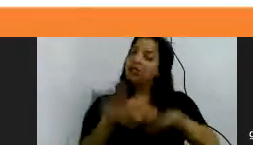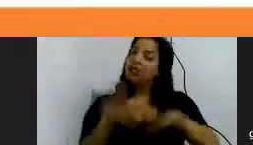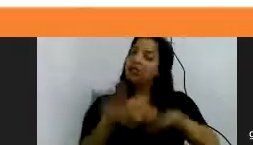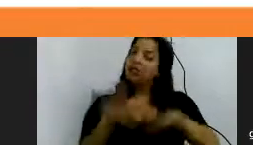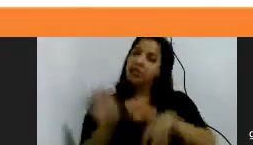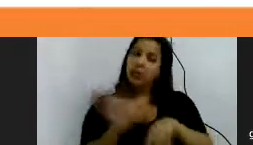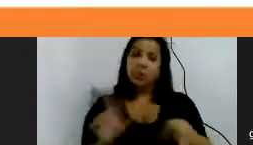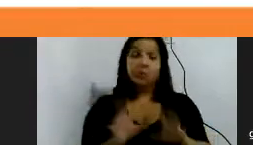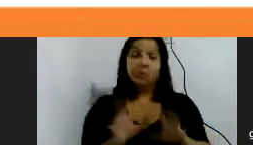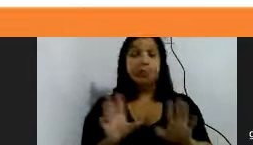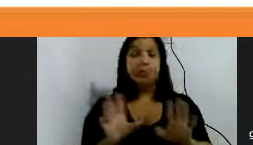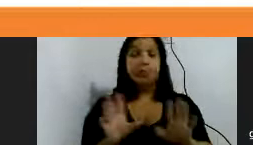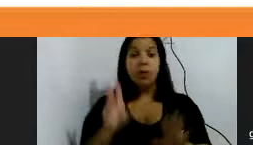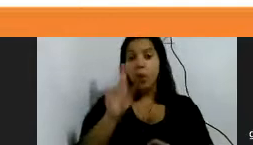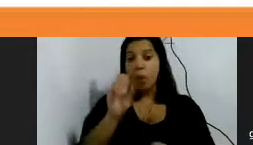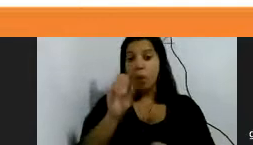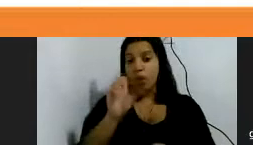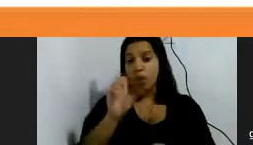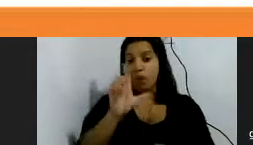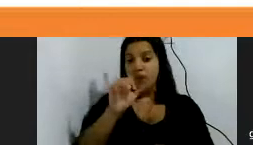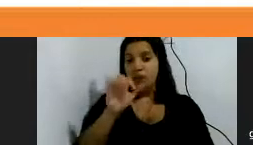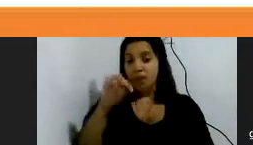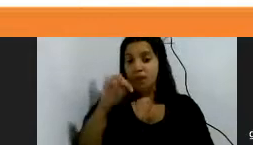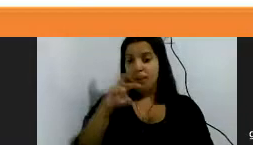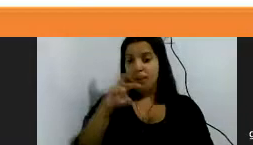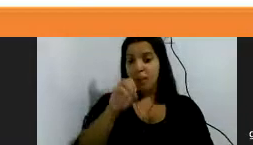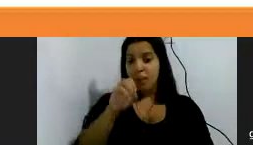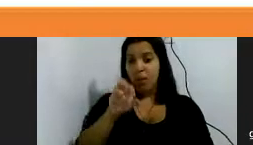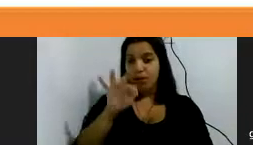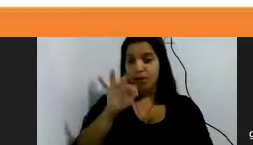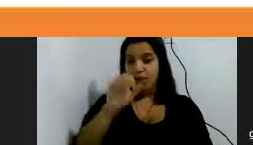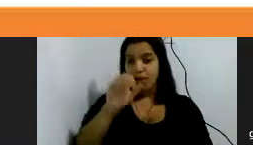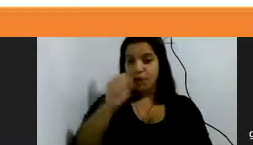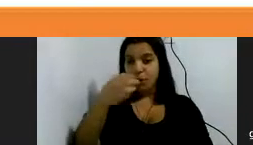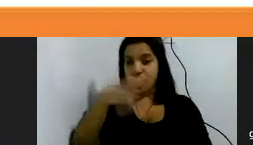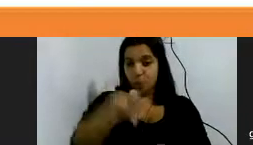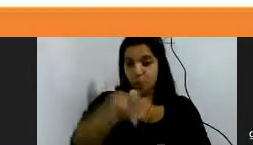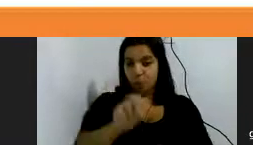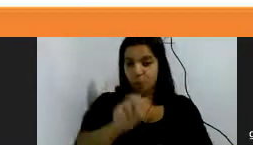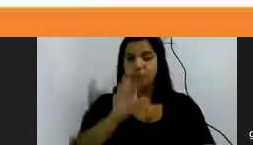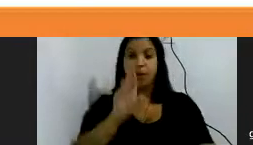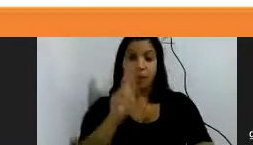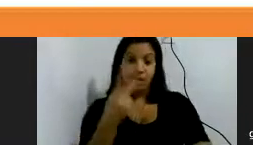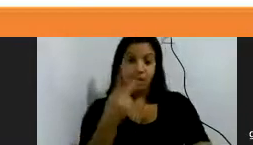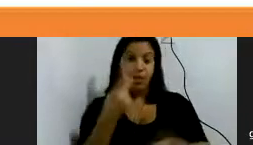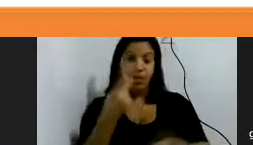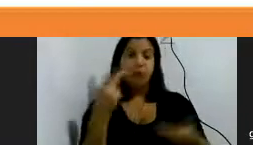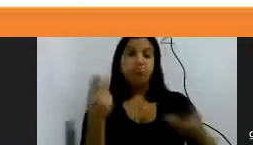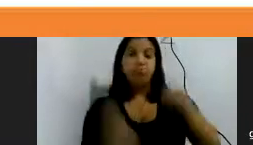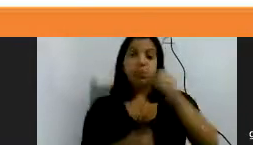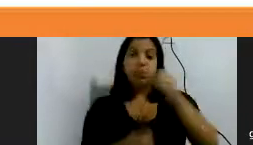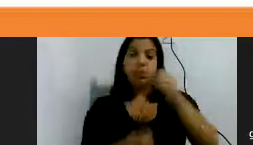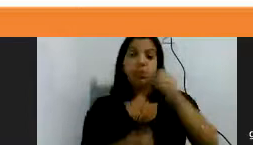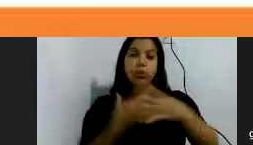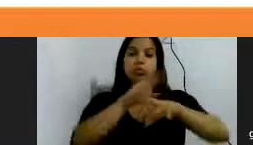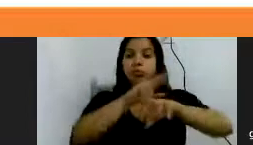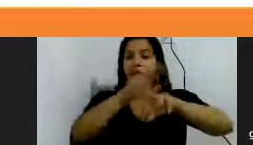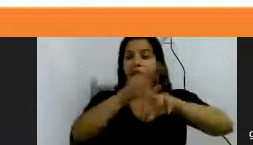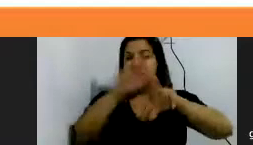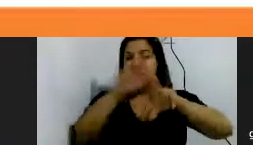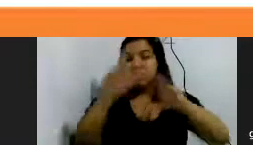Então, esse polimorfismo dos antígenos RH gerou, então, várias dificuldades